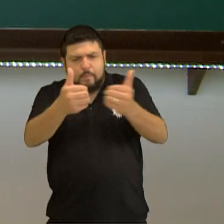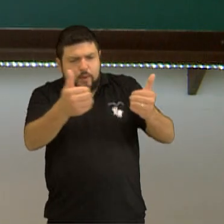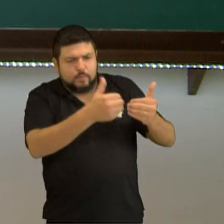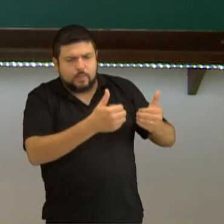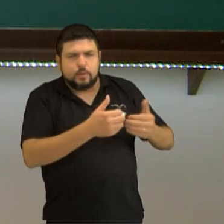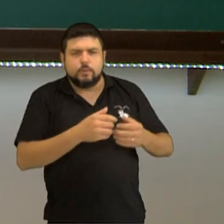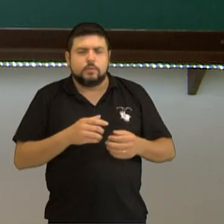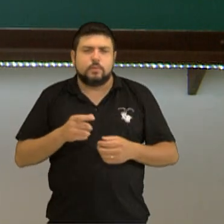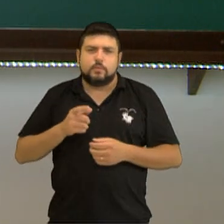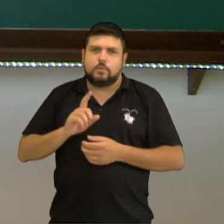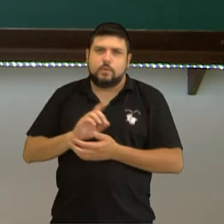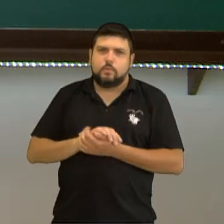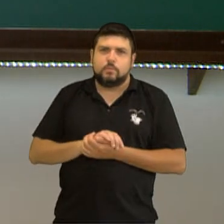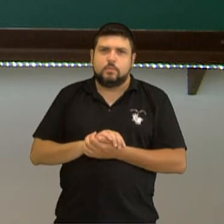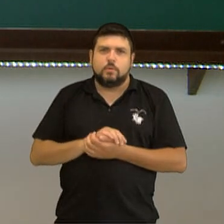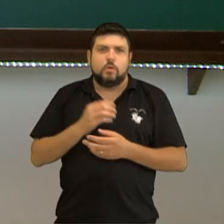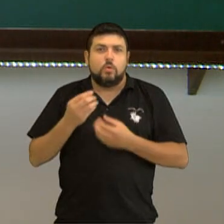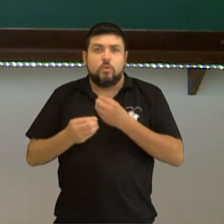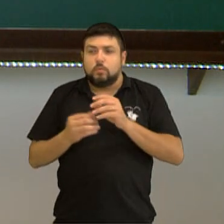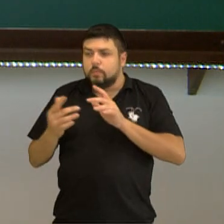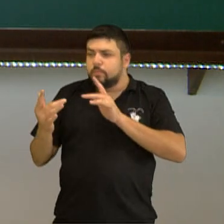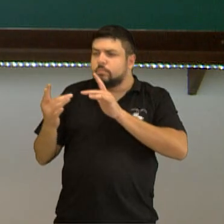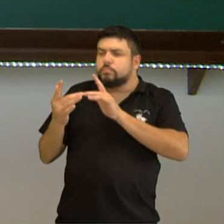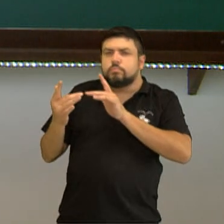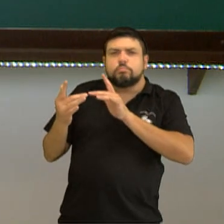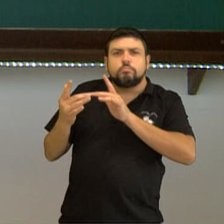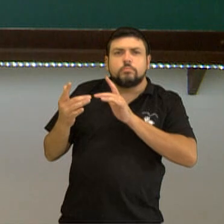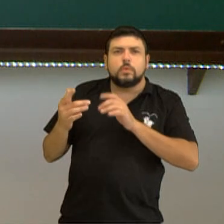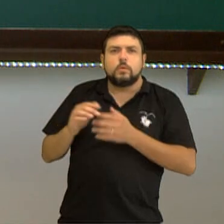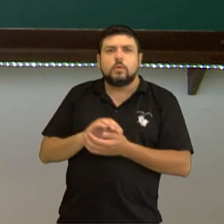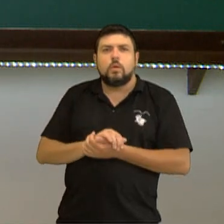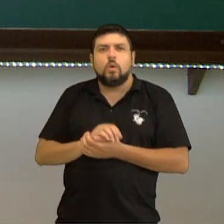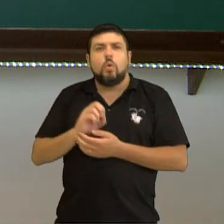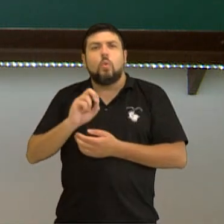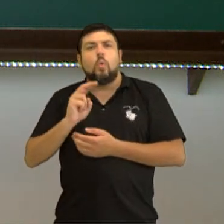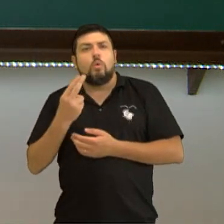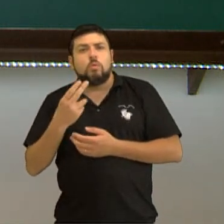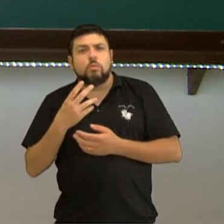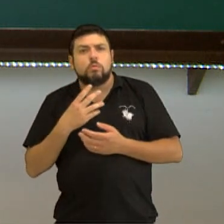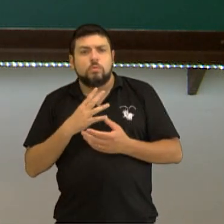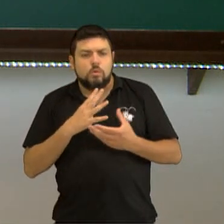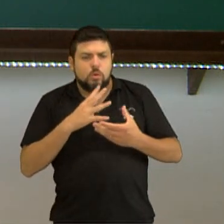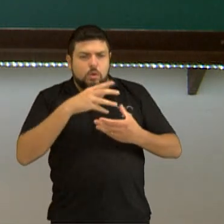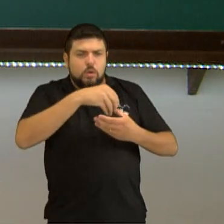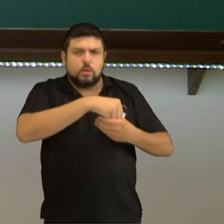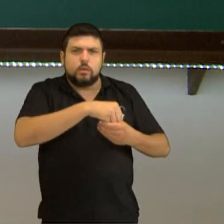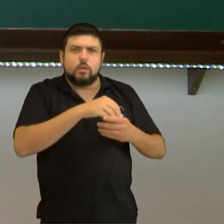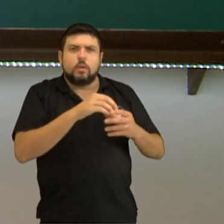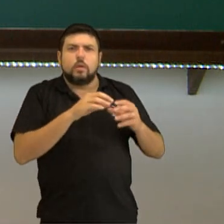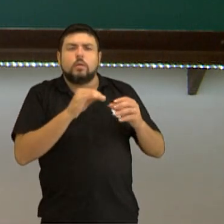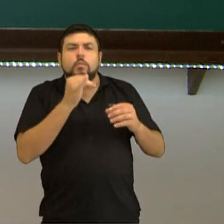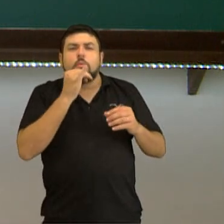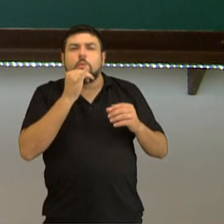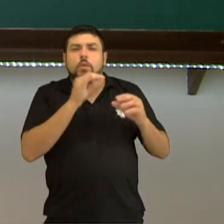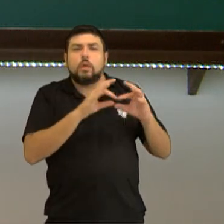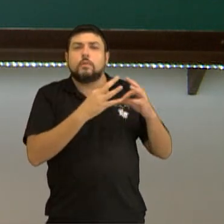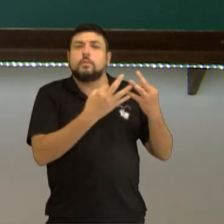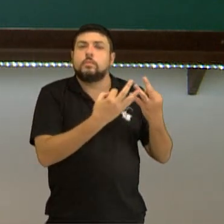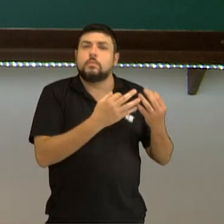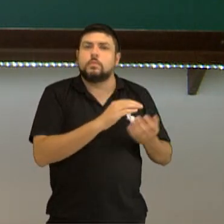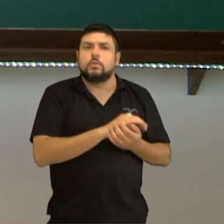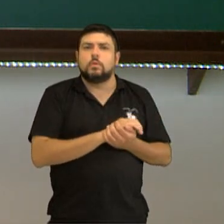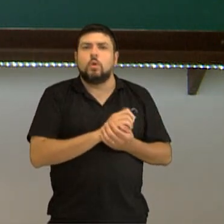relação desde uma pessoa com a outra, dentro de uma instituição social, né, como a família, como o Estado, como